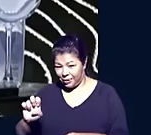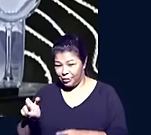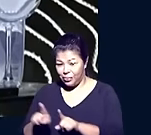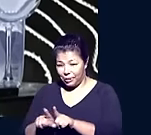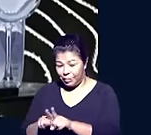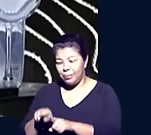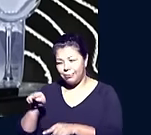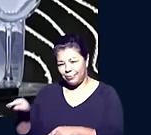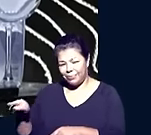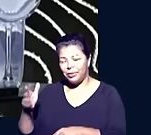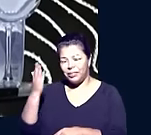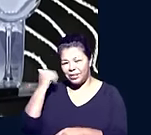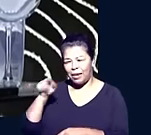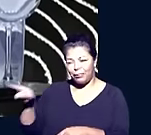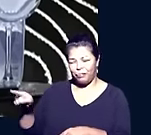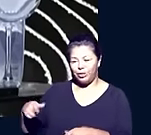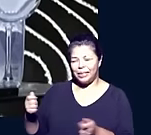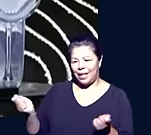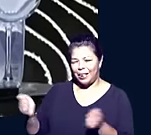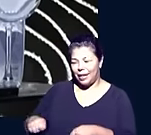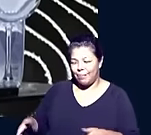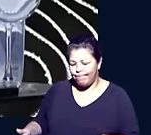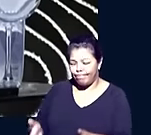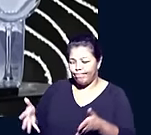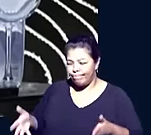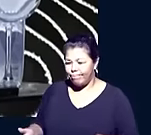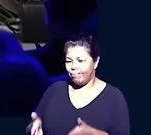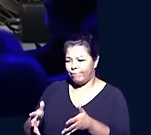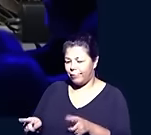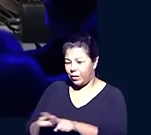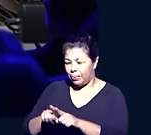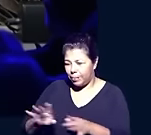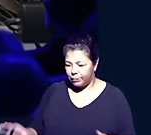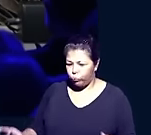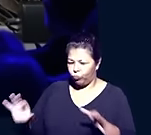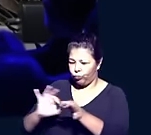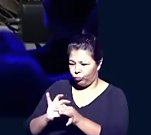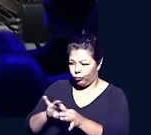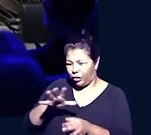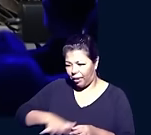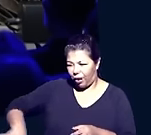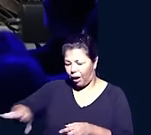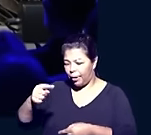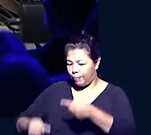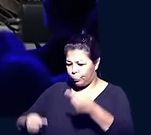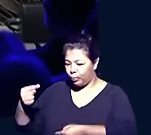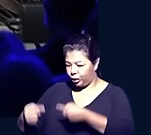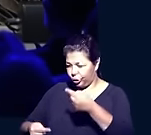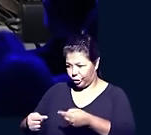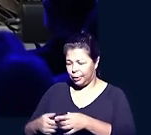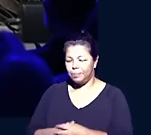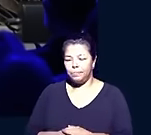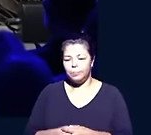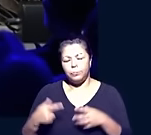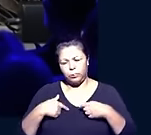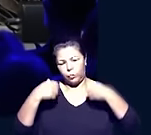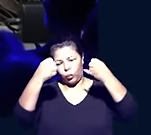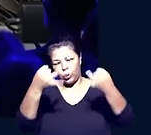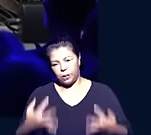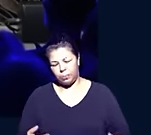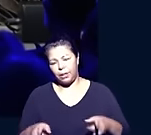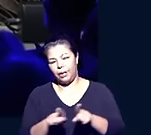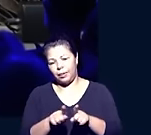amalgamar e de juntar e esse campo político eu disse aqui falei né o que nós já